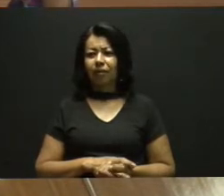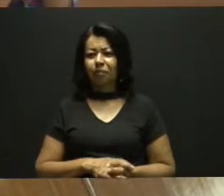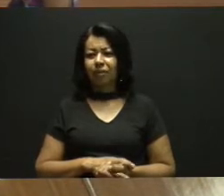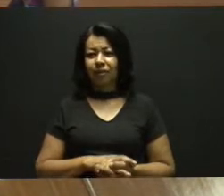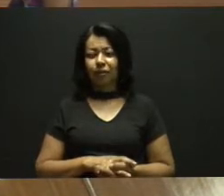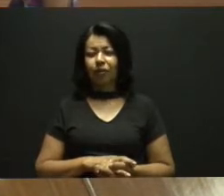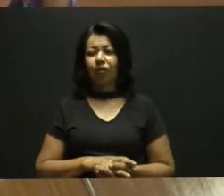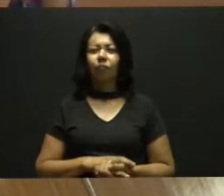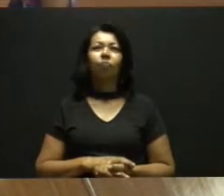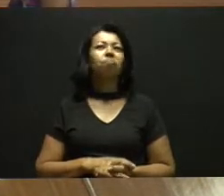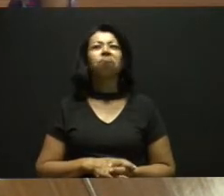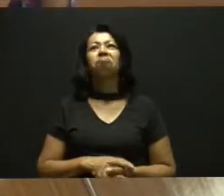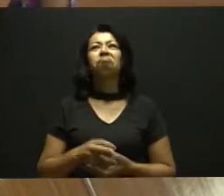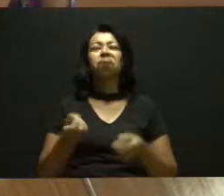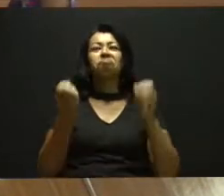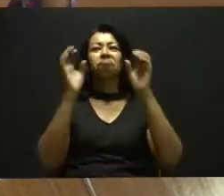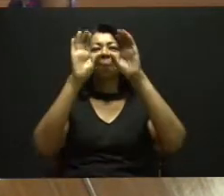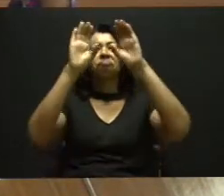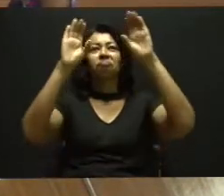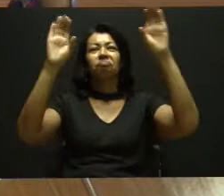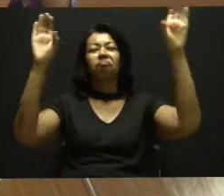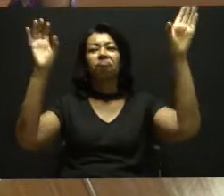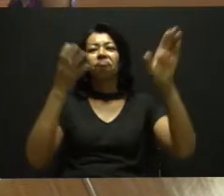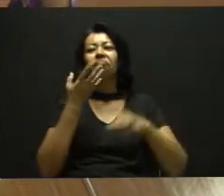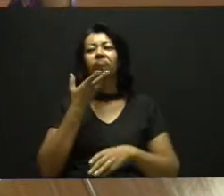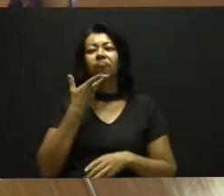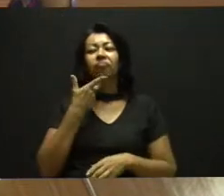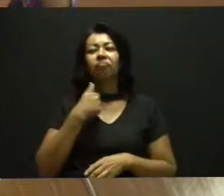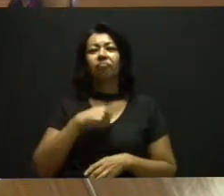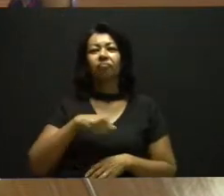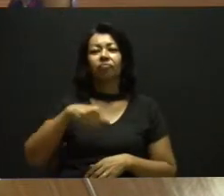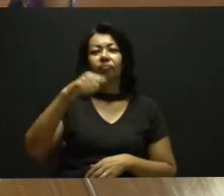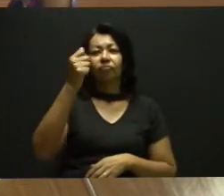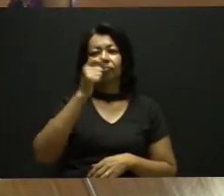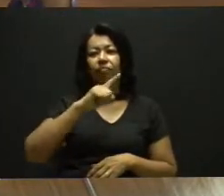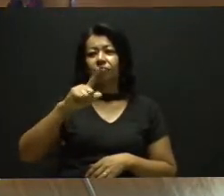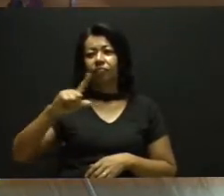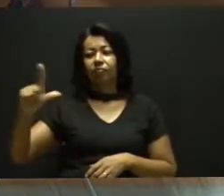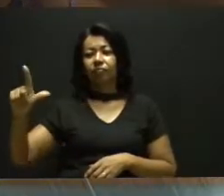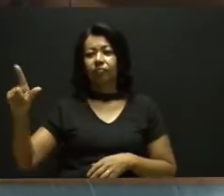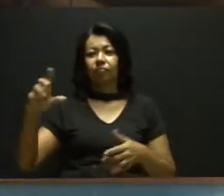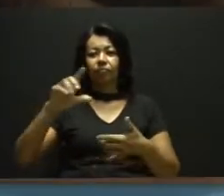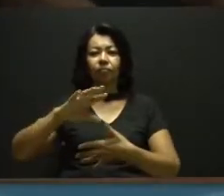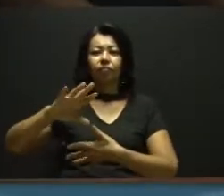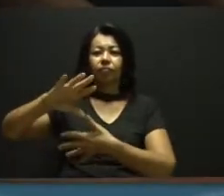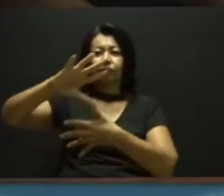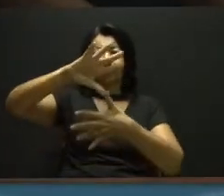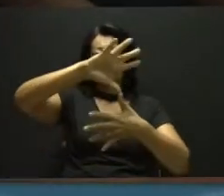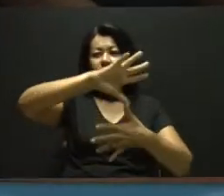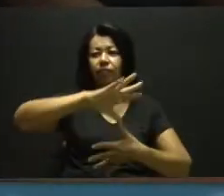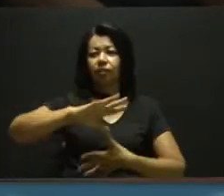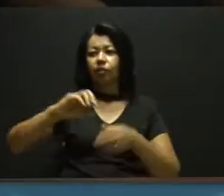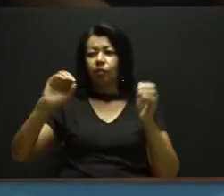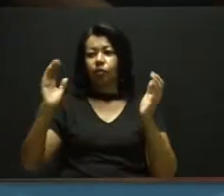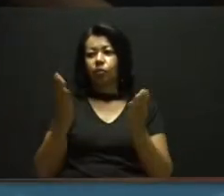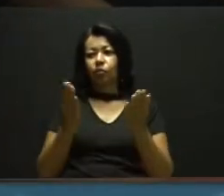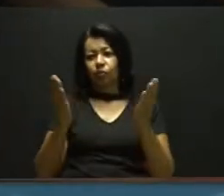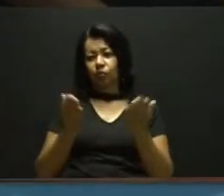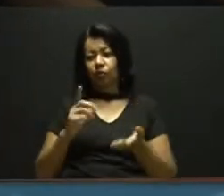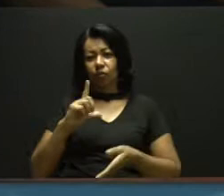sob o céu de anil flamengo hoje se ergue um